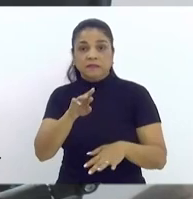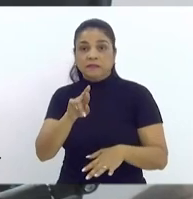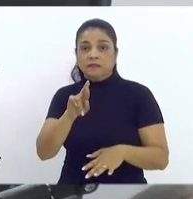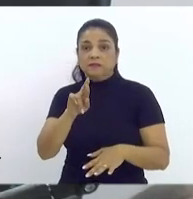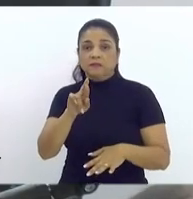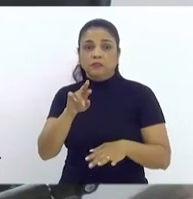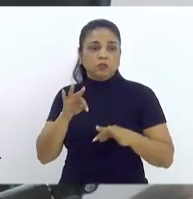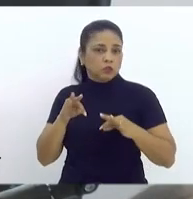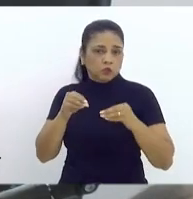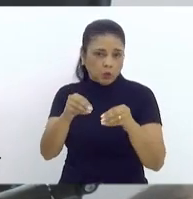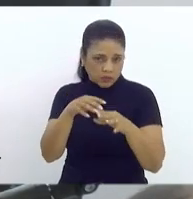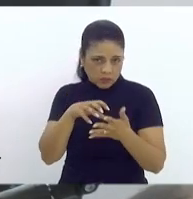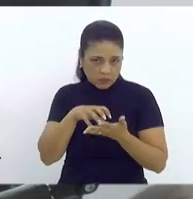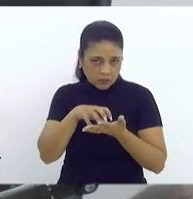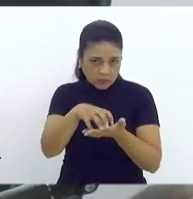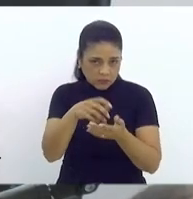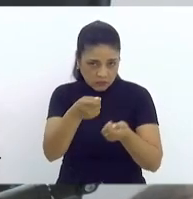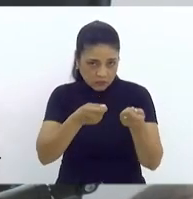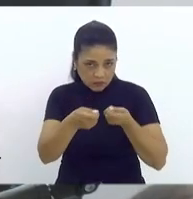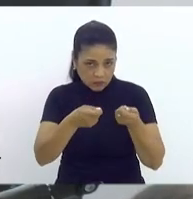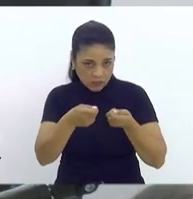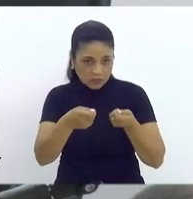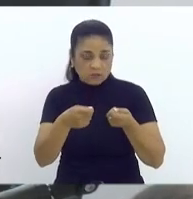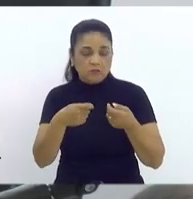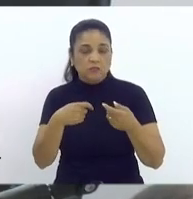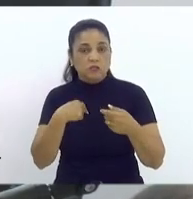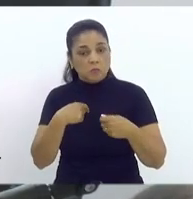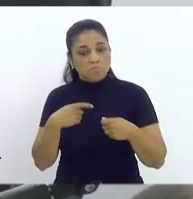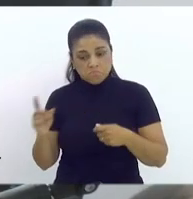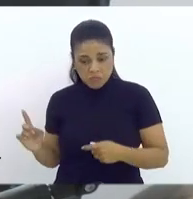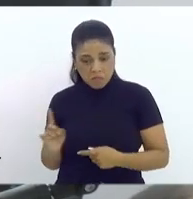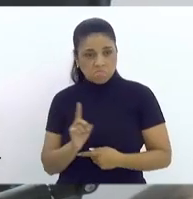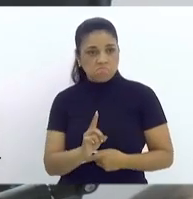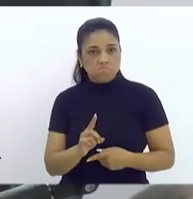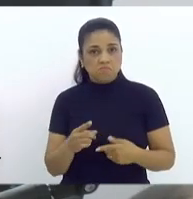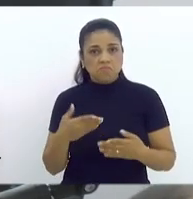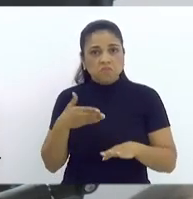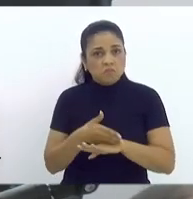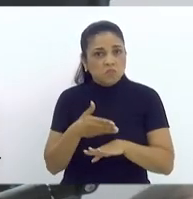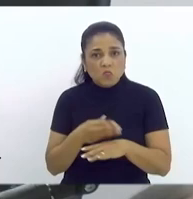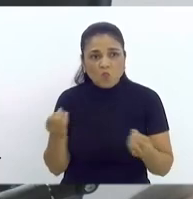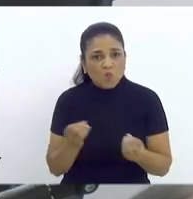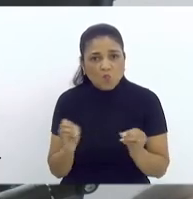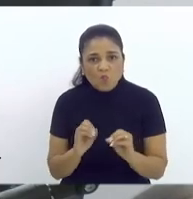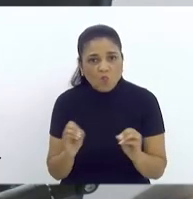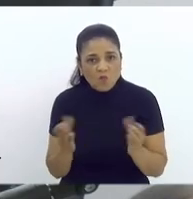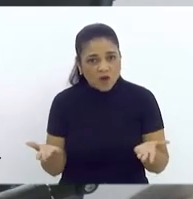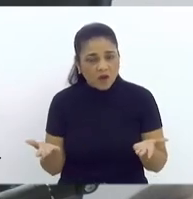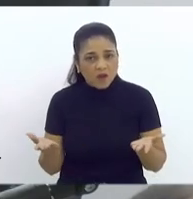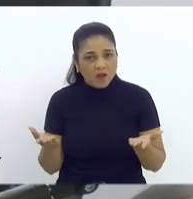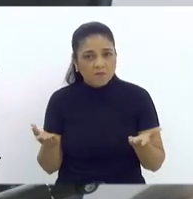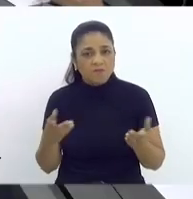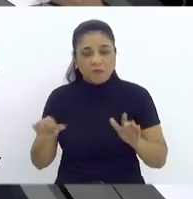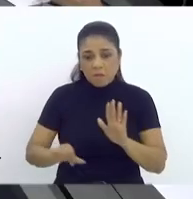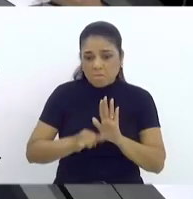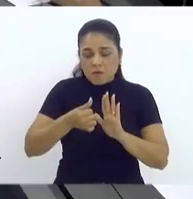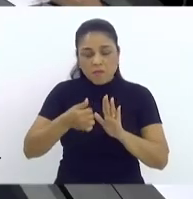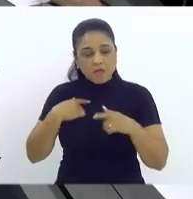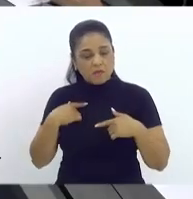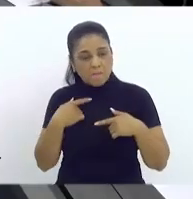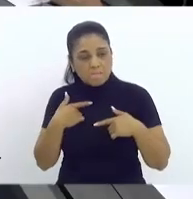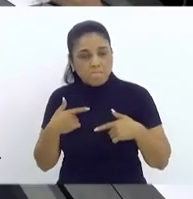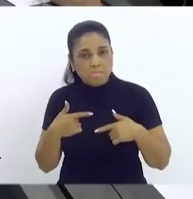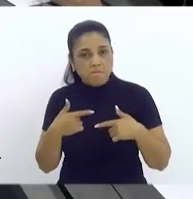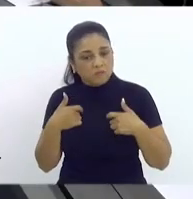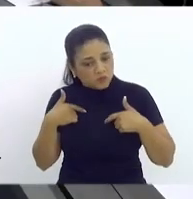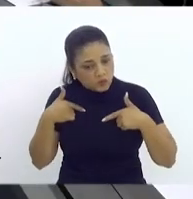respeito com o trabalho que a gente está fazendo aqui, porque não se dignaram a estar presente, deveriam ser os primeiros a chegar, o primeiro a querer contribuir, o primeiro a querer estar perto, e não